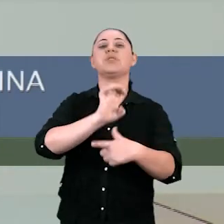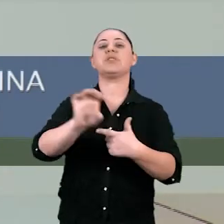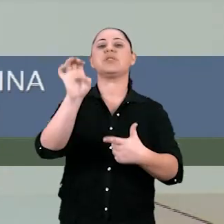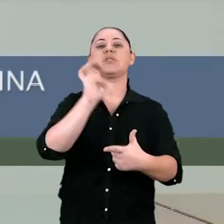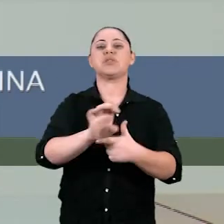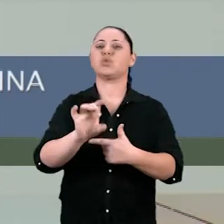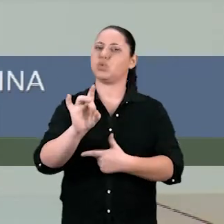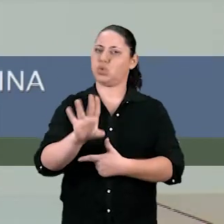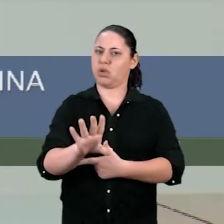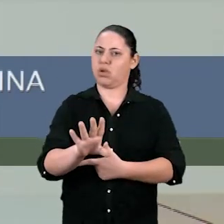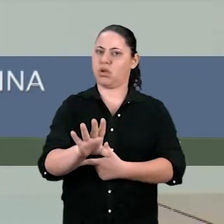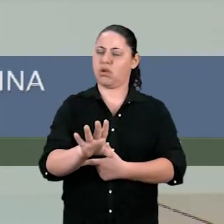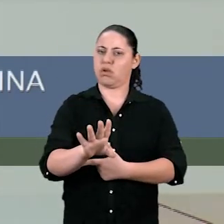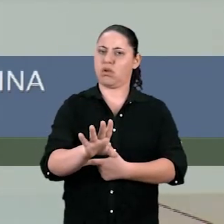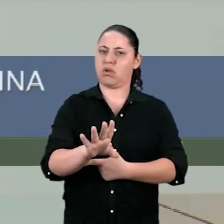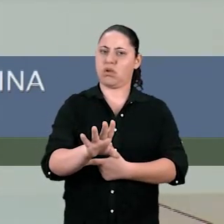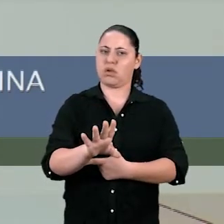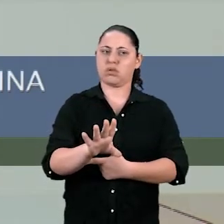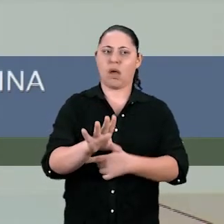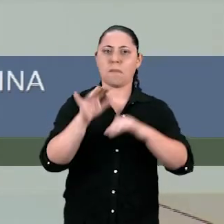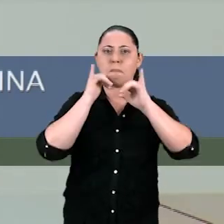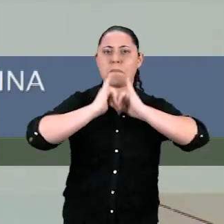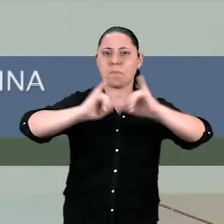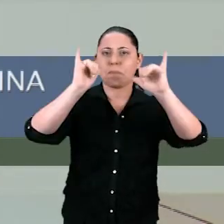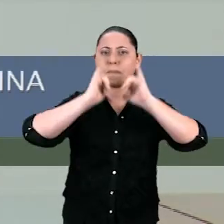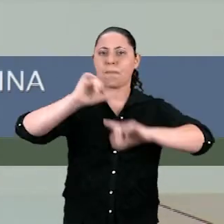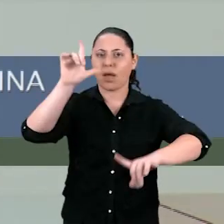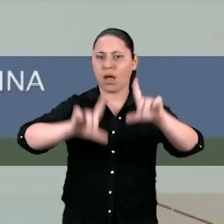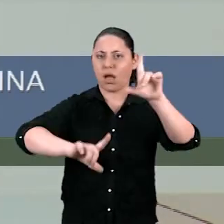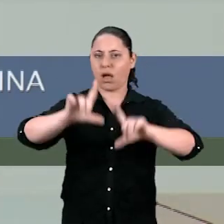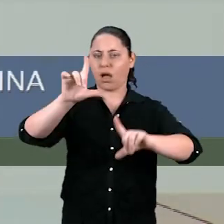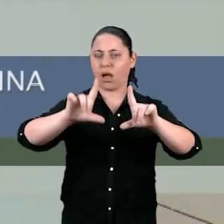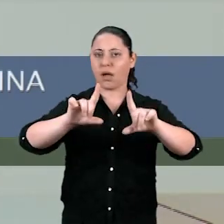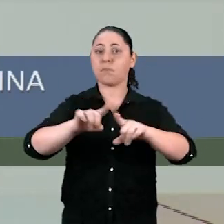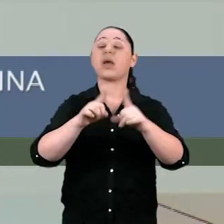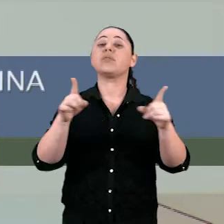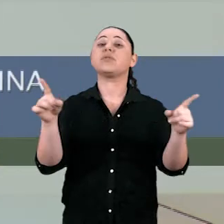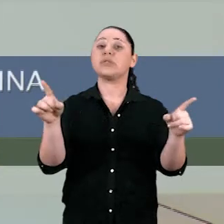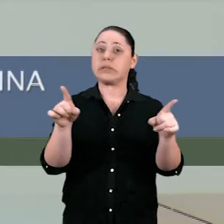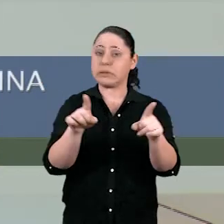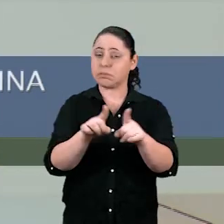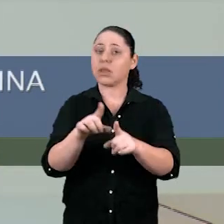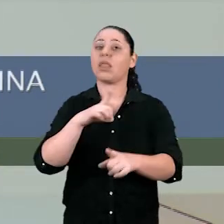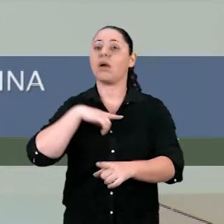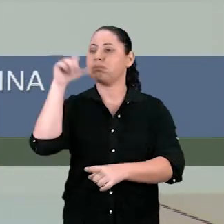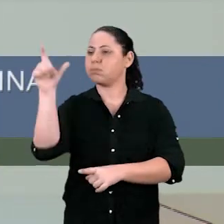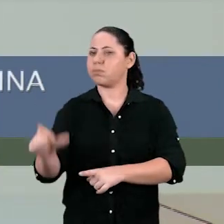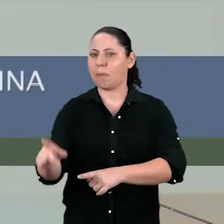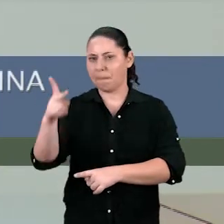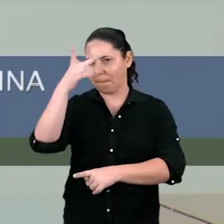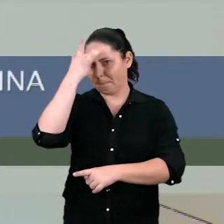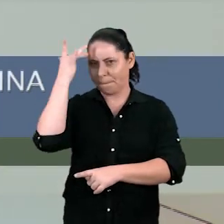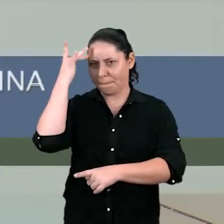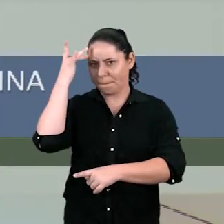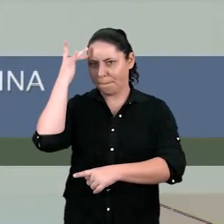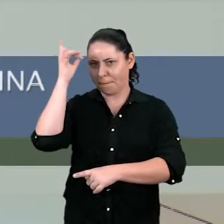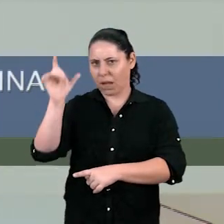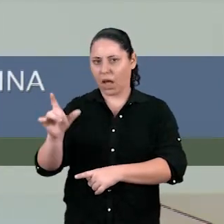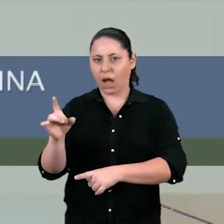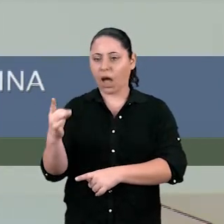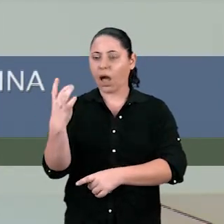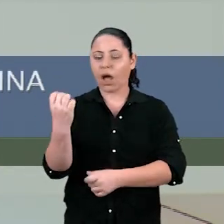Estado, não está só com a imprensa, mas agora está com o indivíduo. Então, cada um tem a